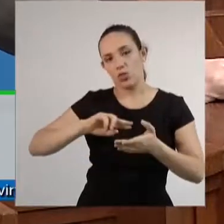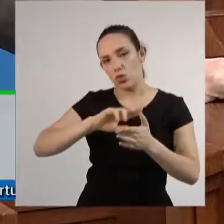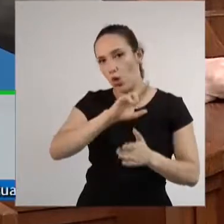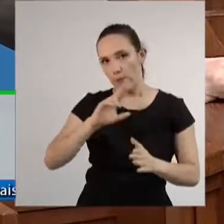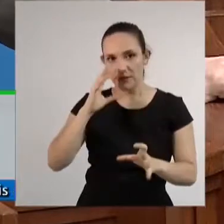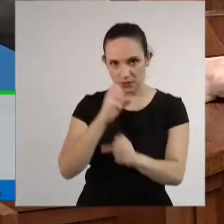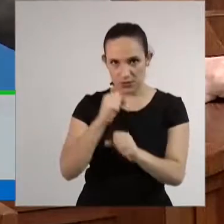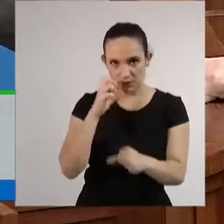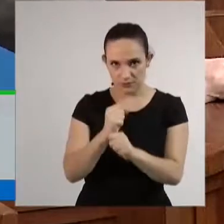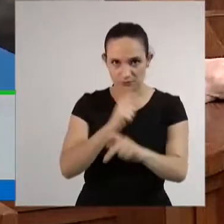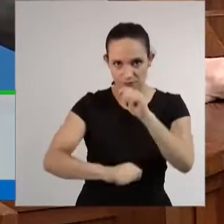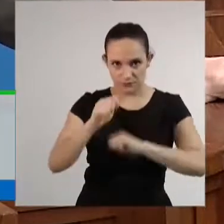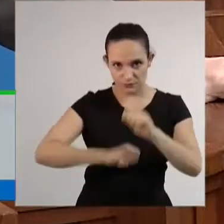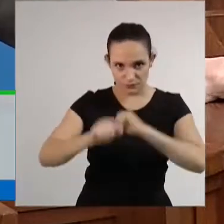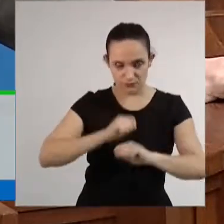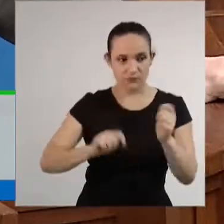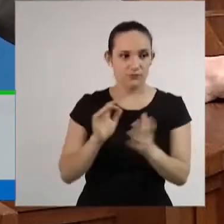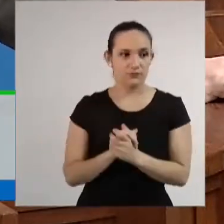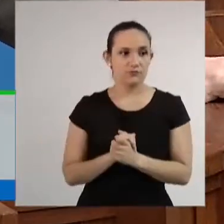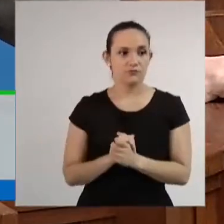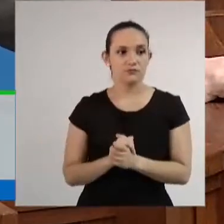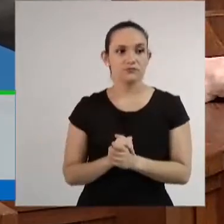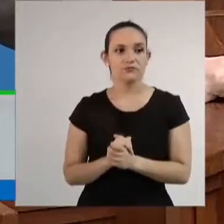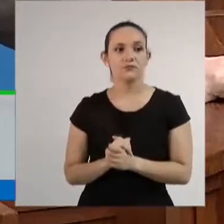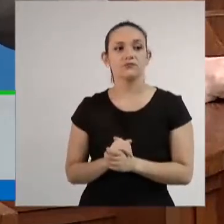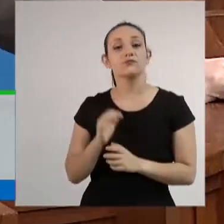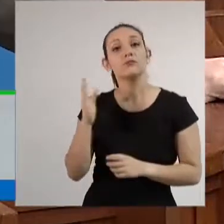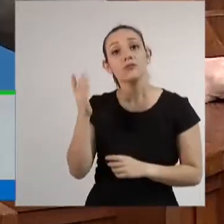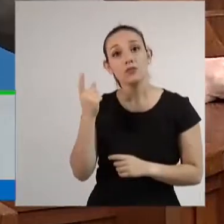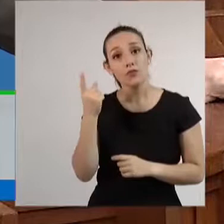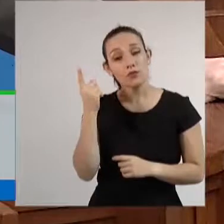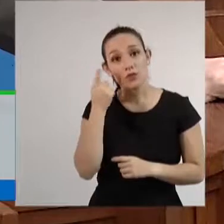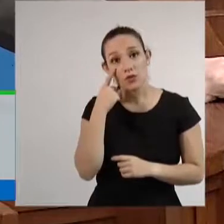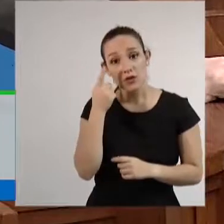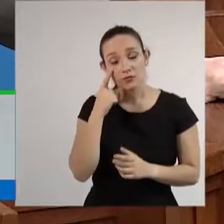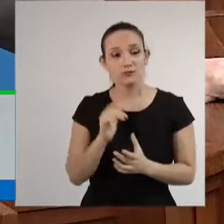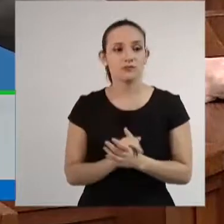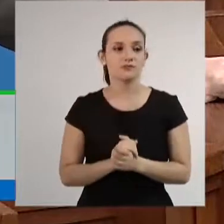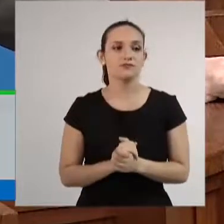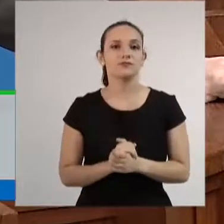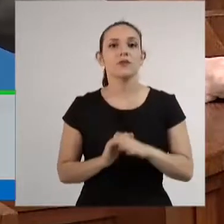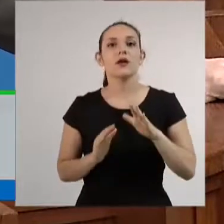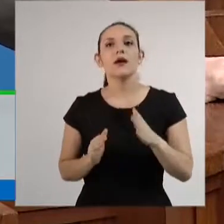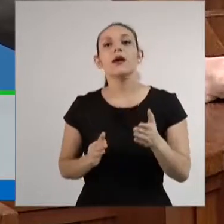federais subiu de 116 bilhões para